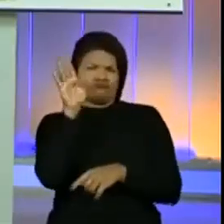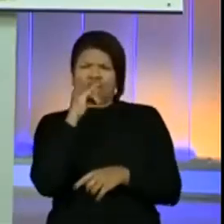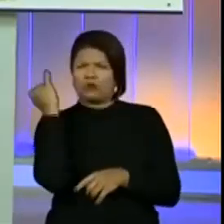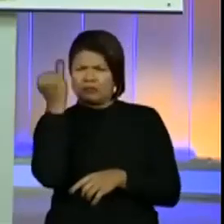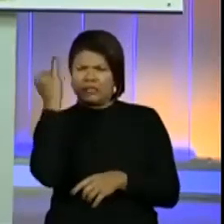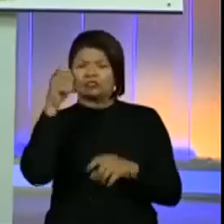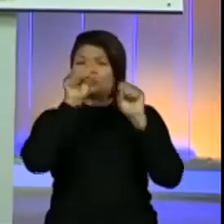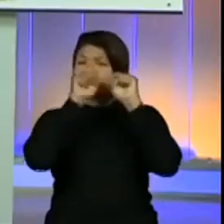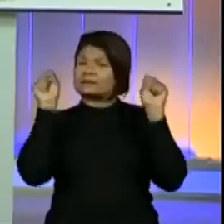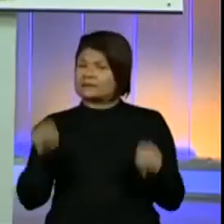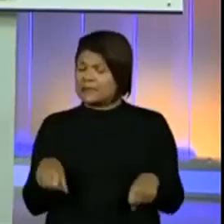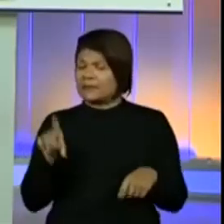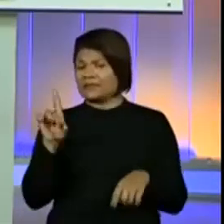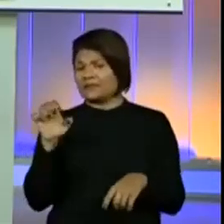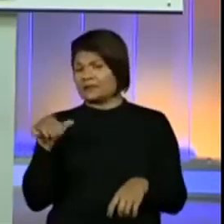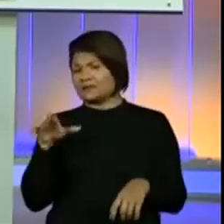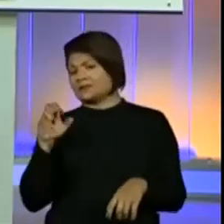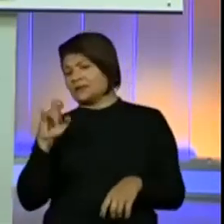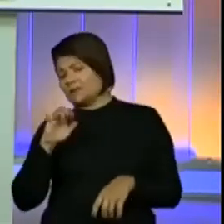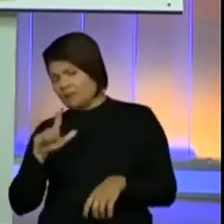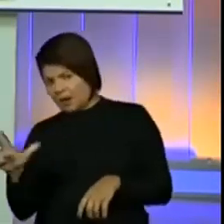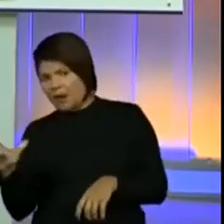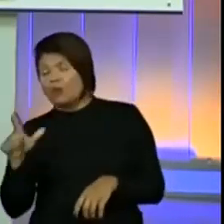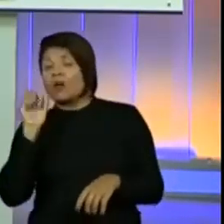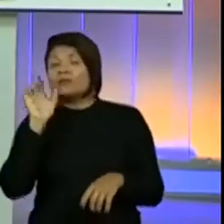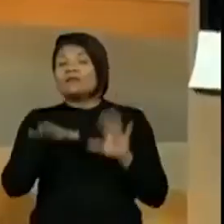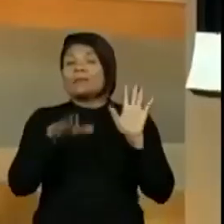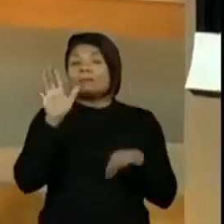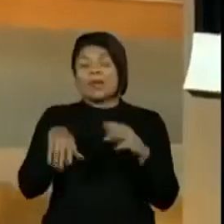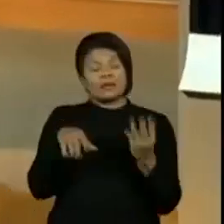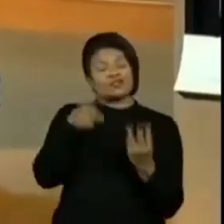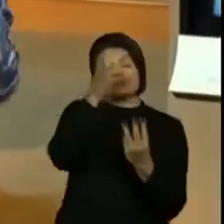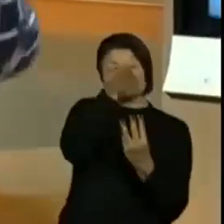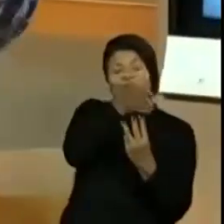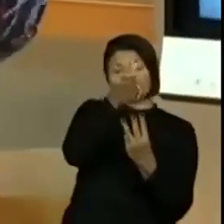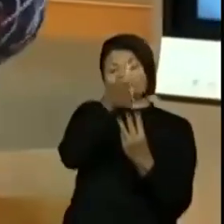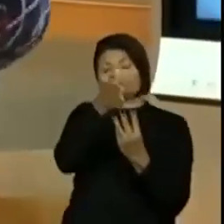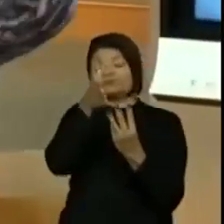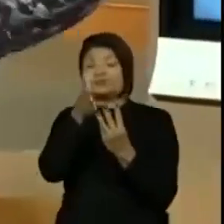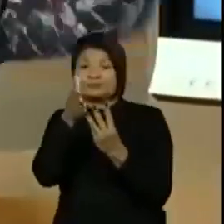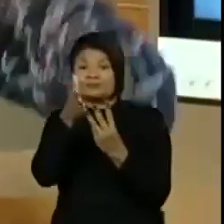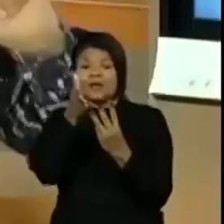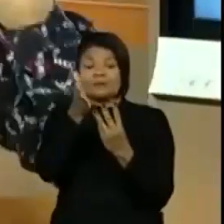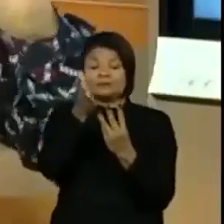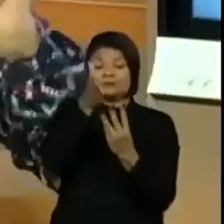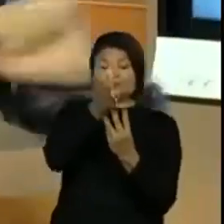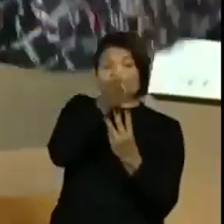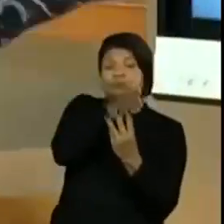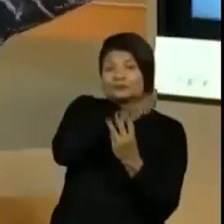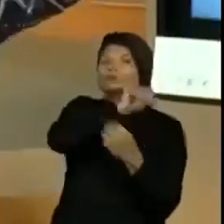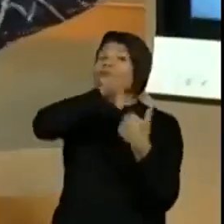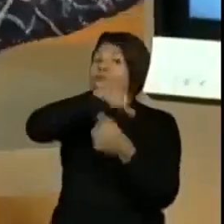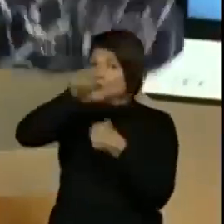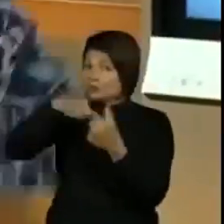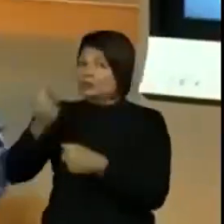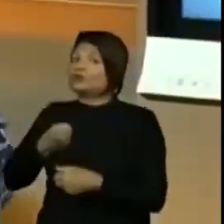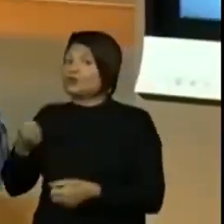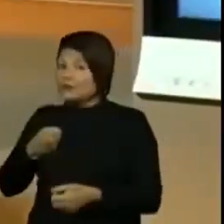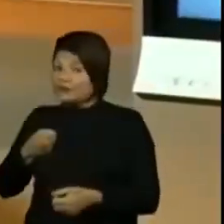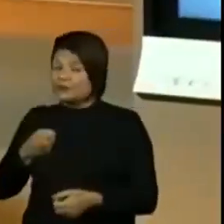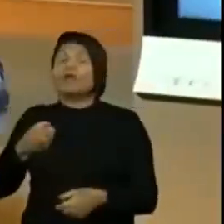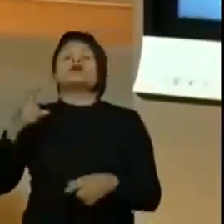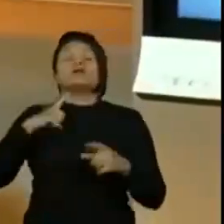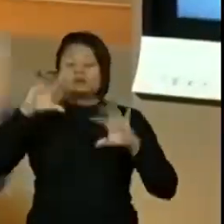ele é posicional. E o que isso significa? Tenho certeza que você aí do 4º ano já levantou a